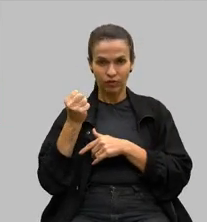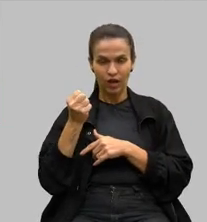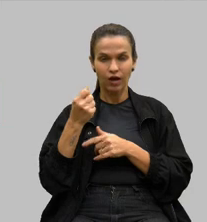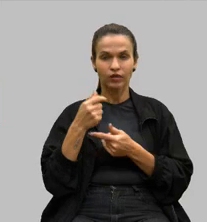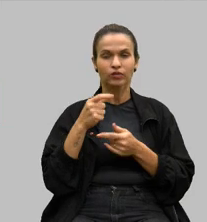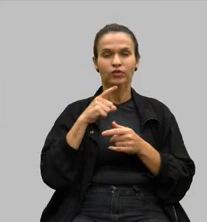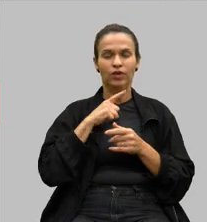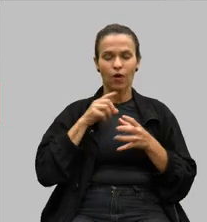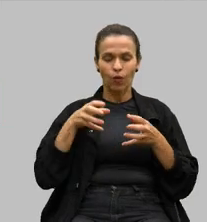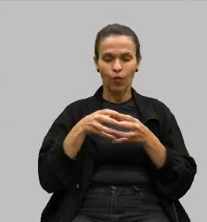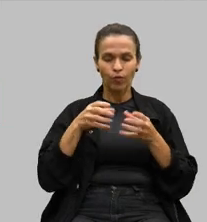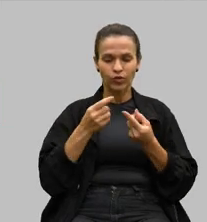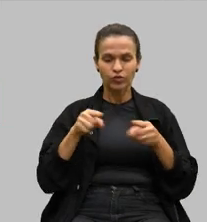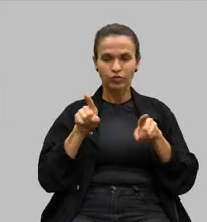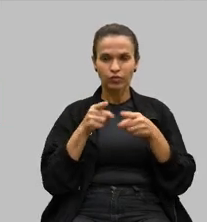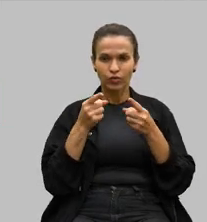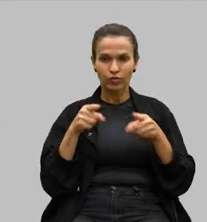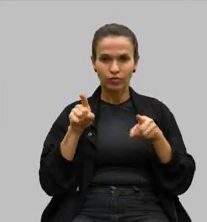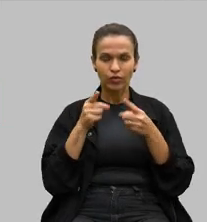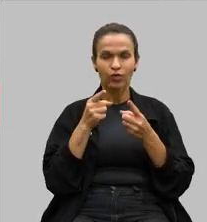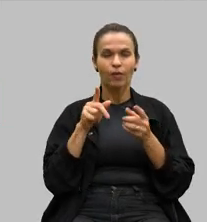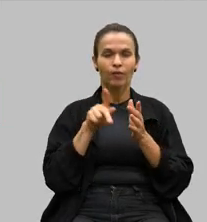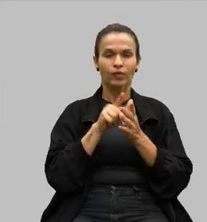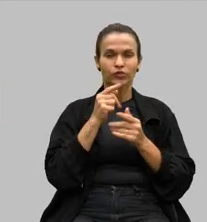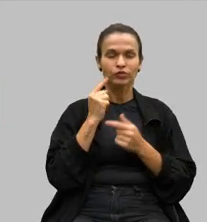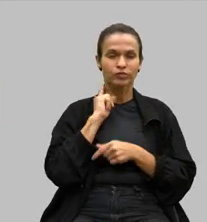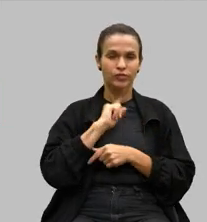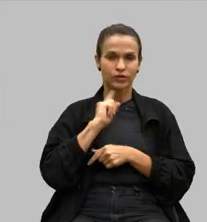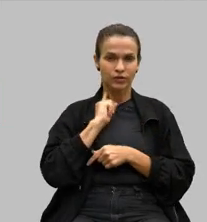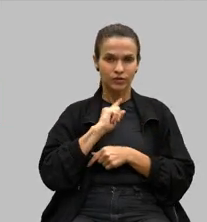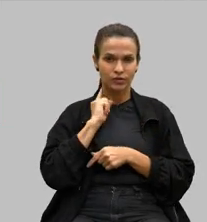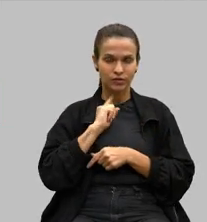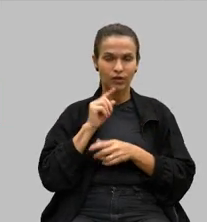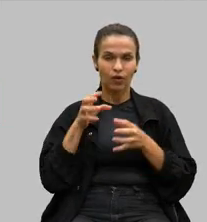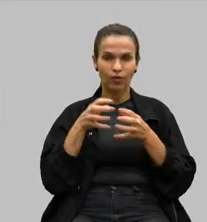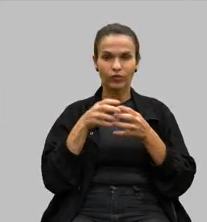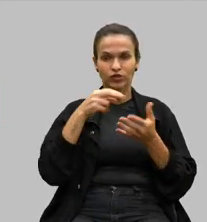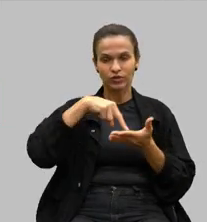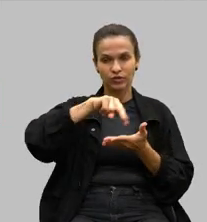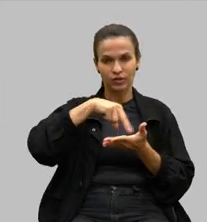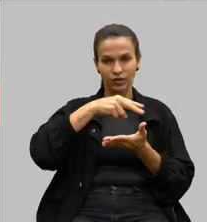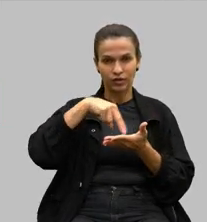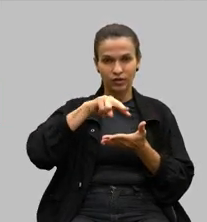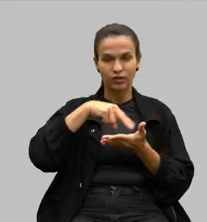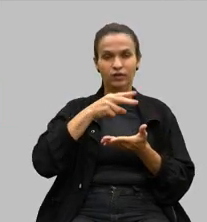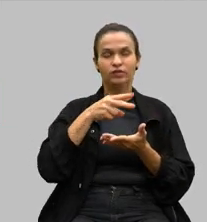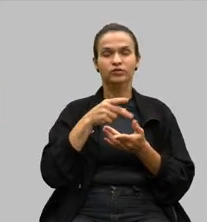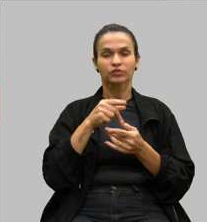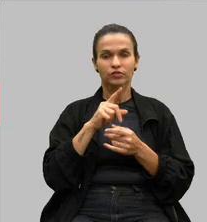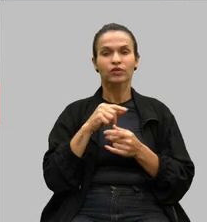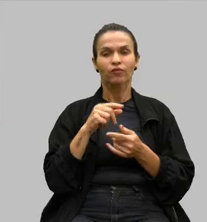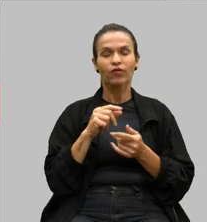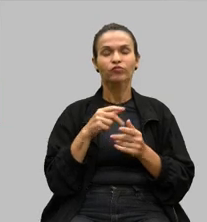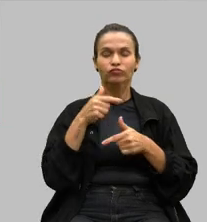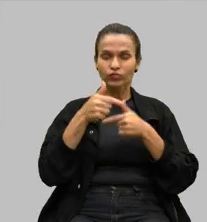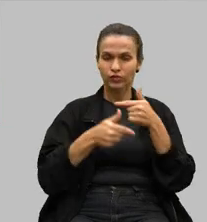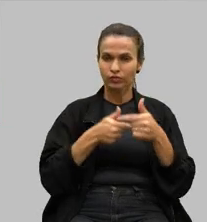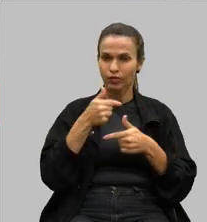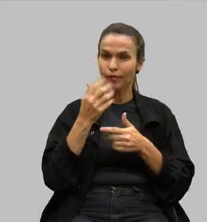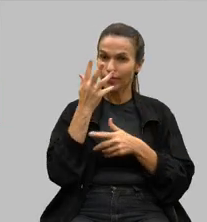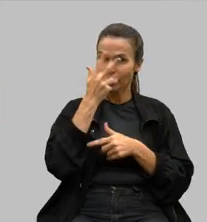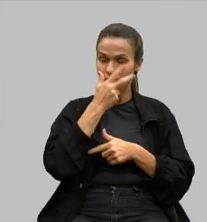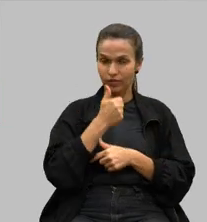sinfônica o coral lírico de Minas Gerais e e a companhia de dança nossos corpos estáveis tem feito um trabalho tão